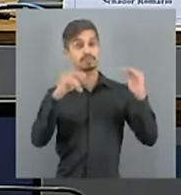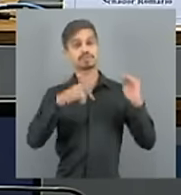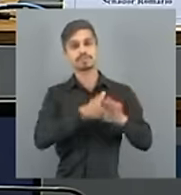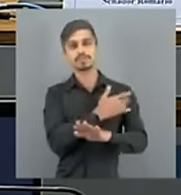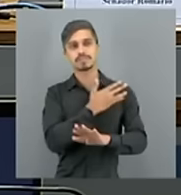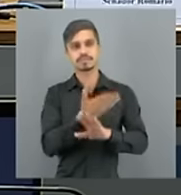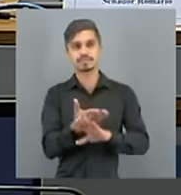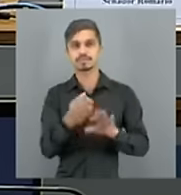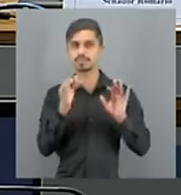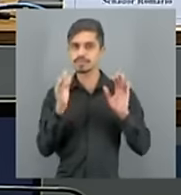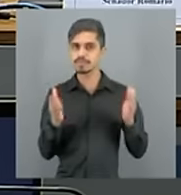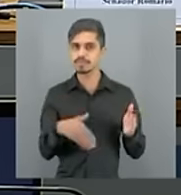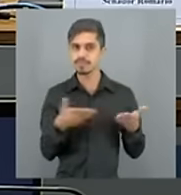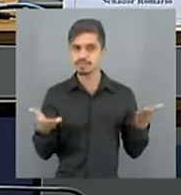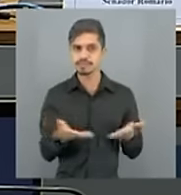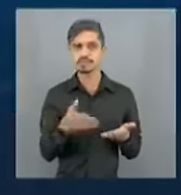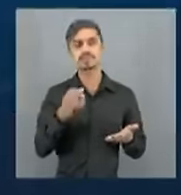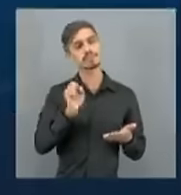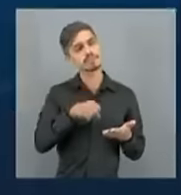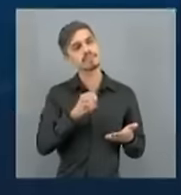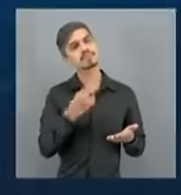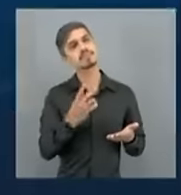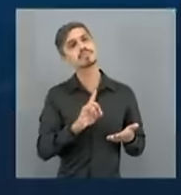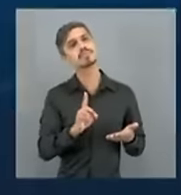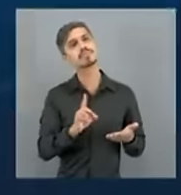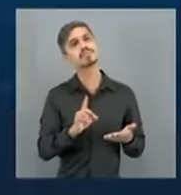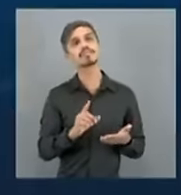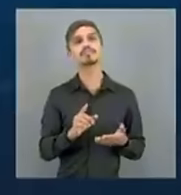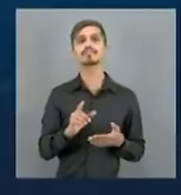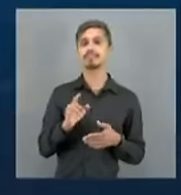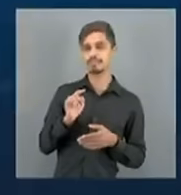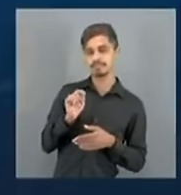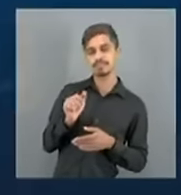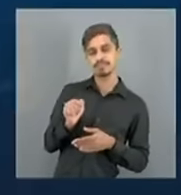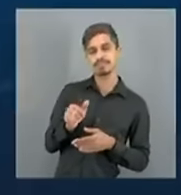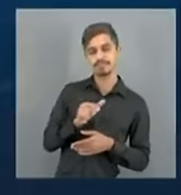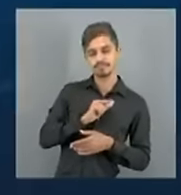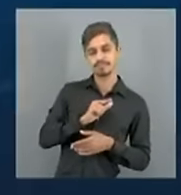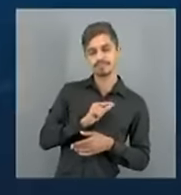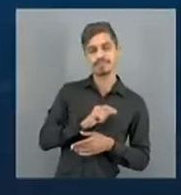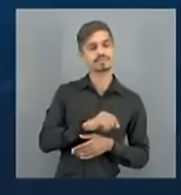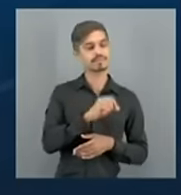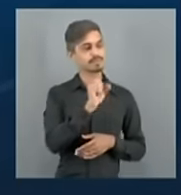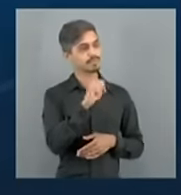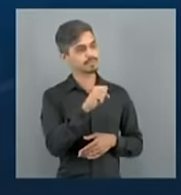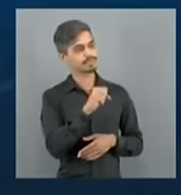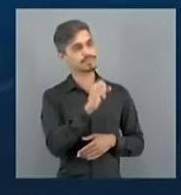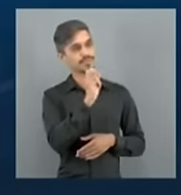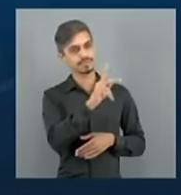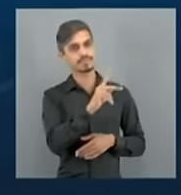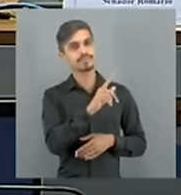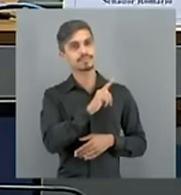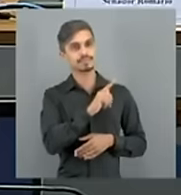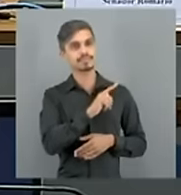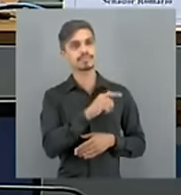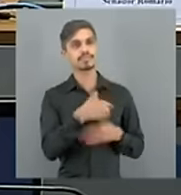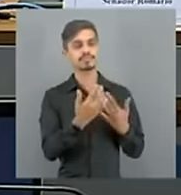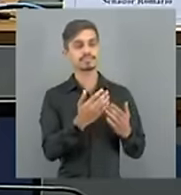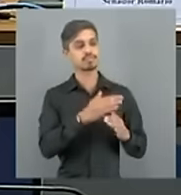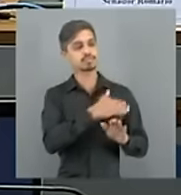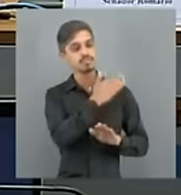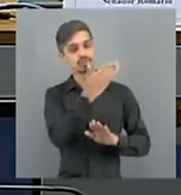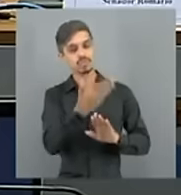todo, correto? Sim ou não? Pouquinho. Tem, né? Tá. E para fazer todo esse